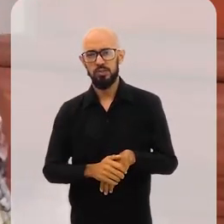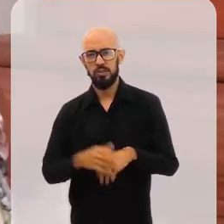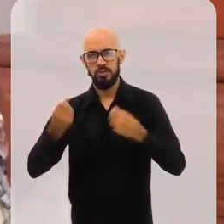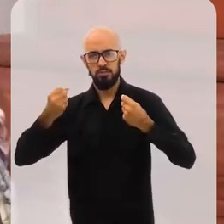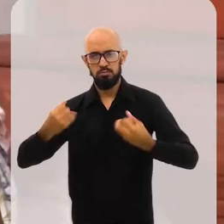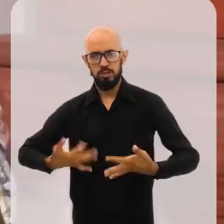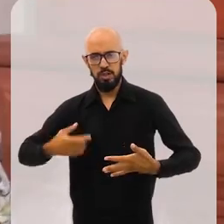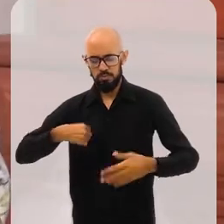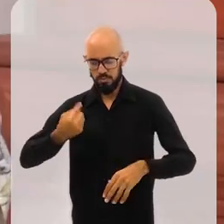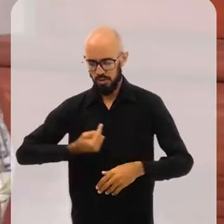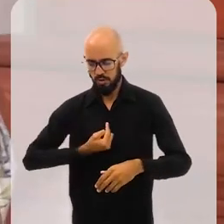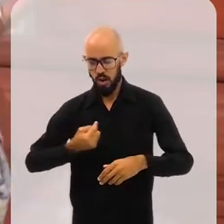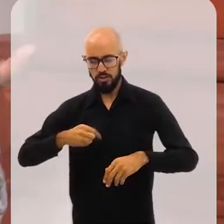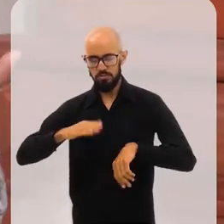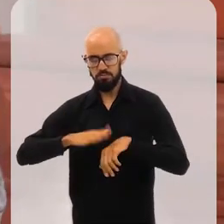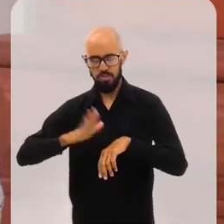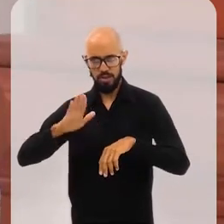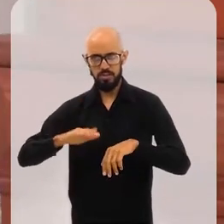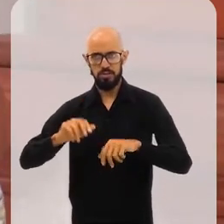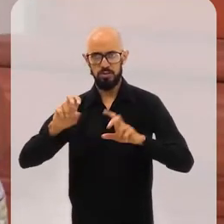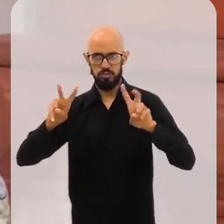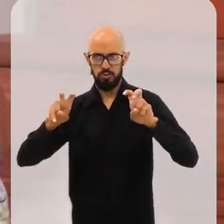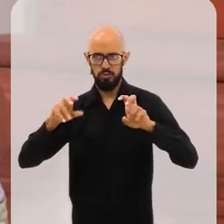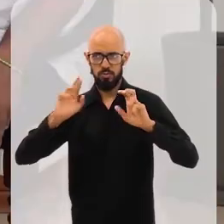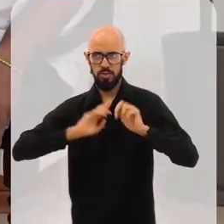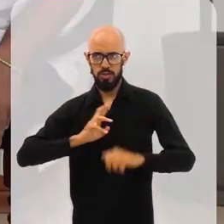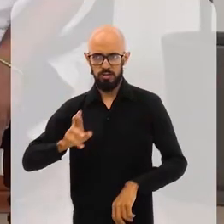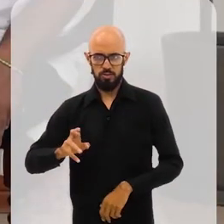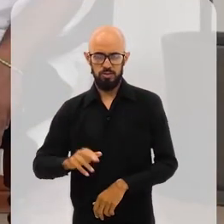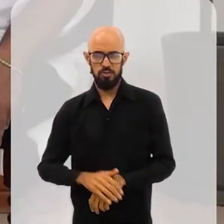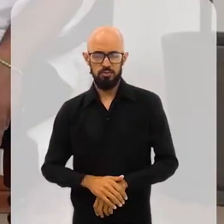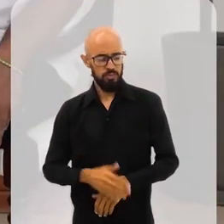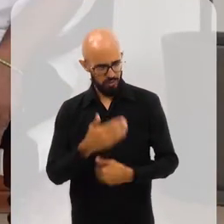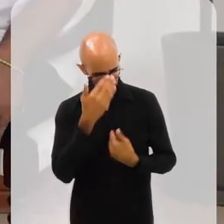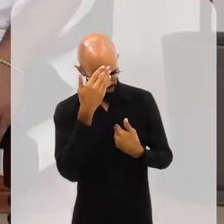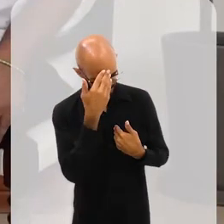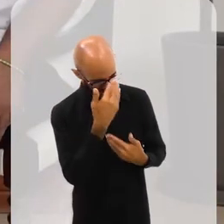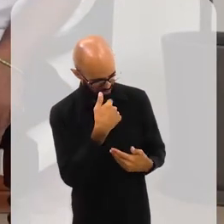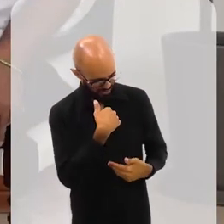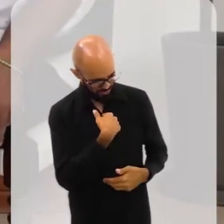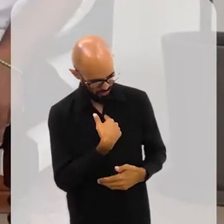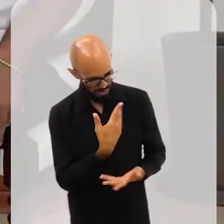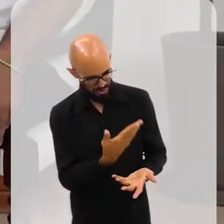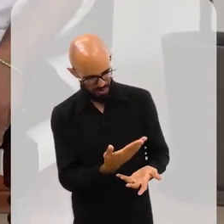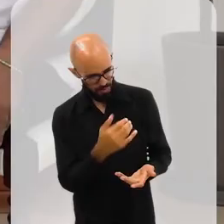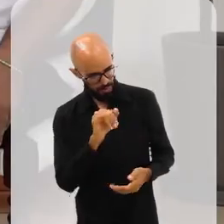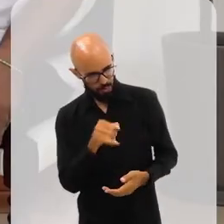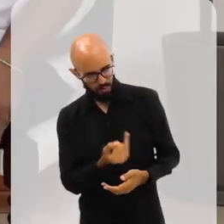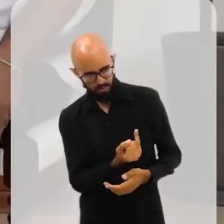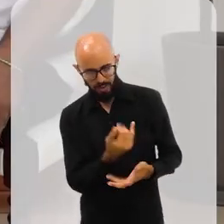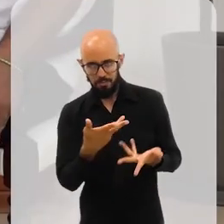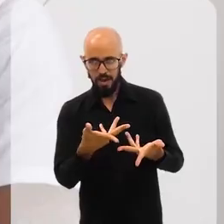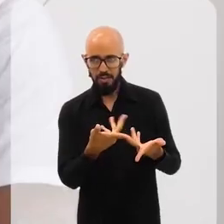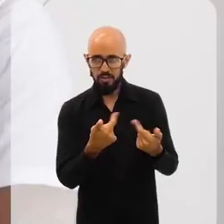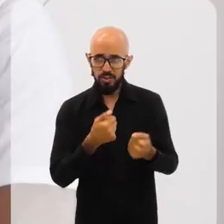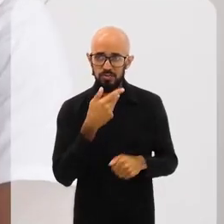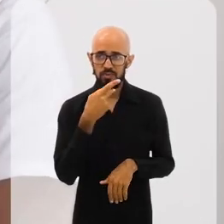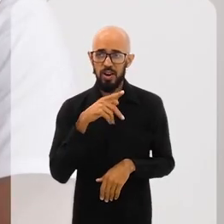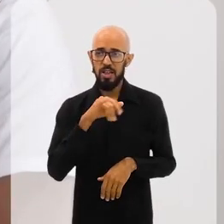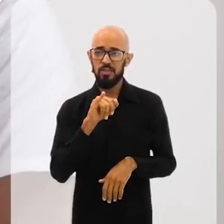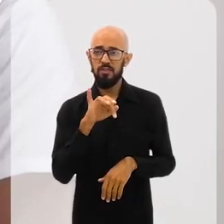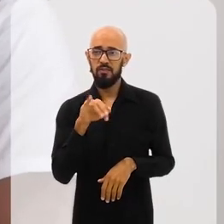a você de ter explicado para nós um pouco mais sobre essa religião. Eu que agradeço demais. É sempre uma